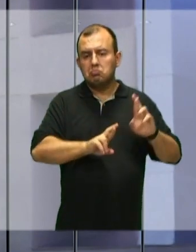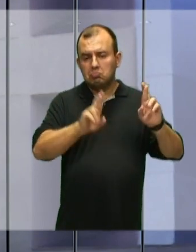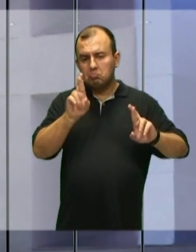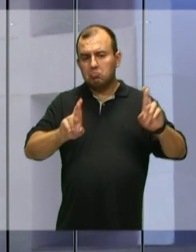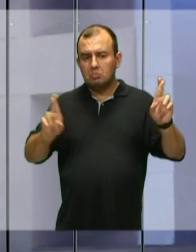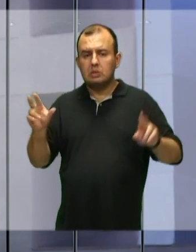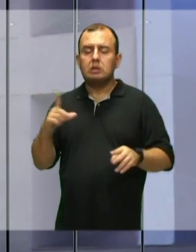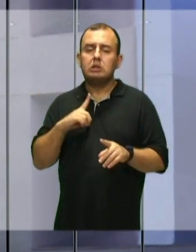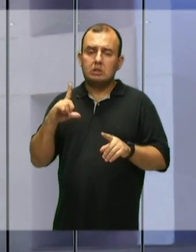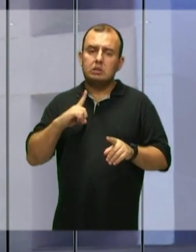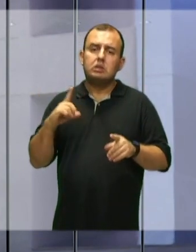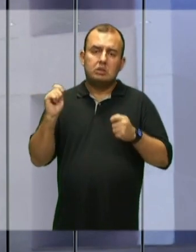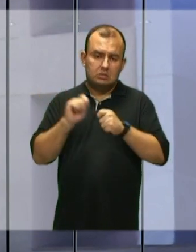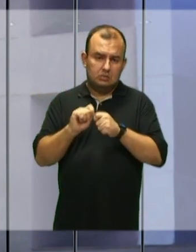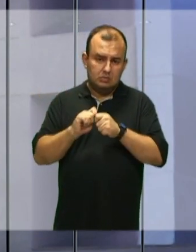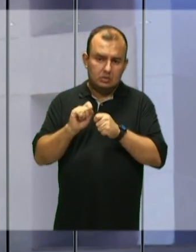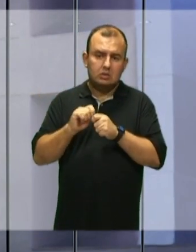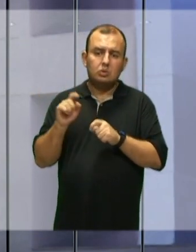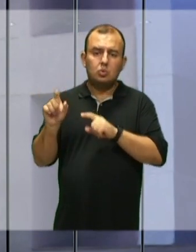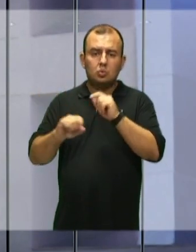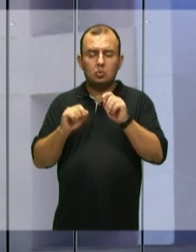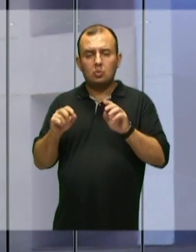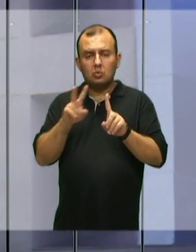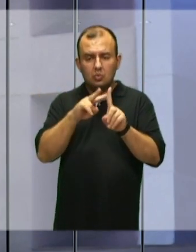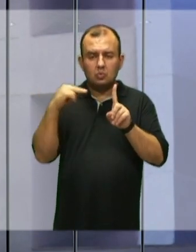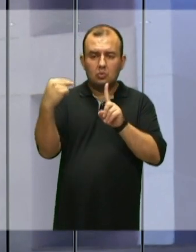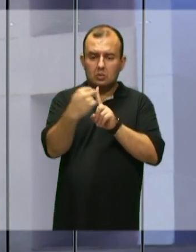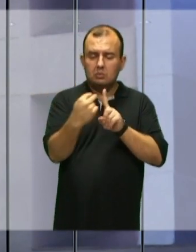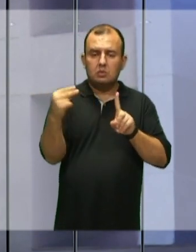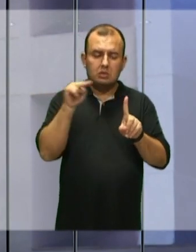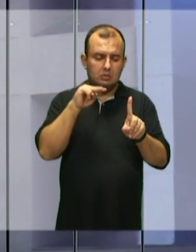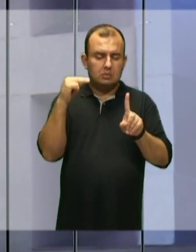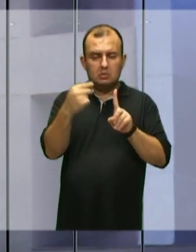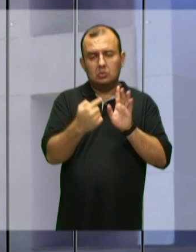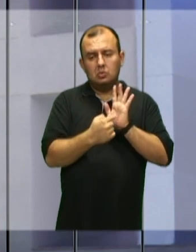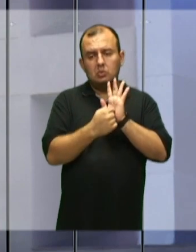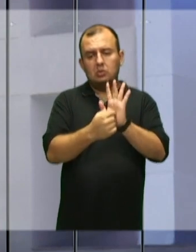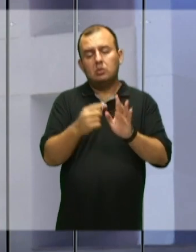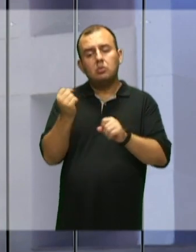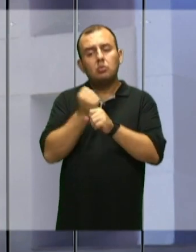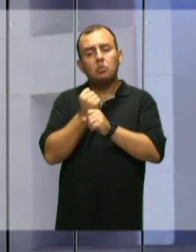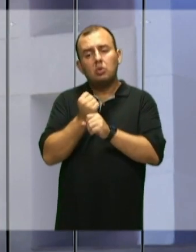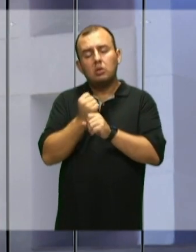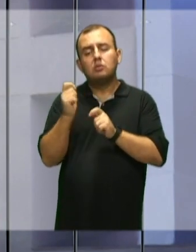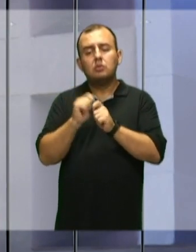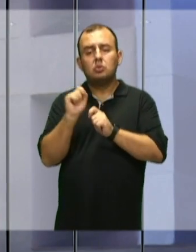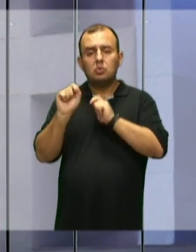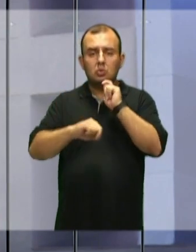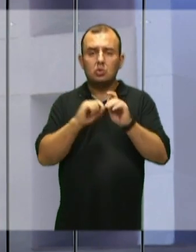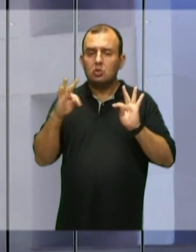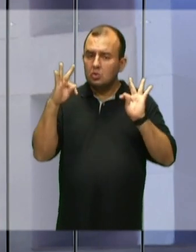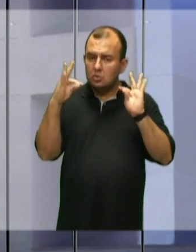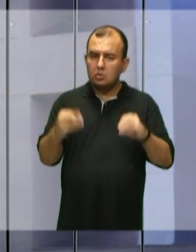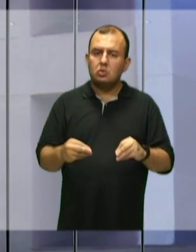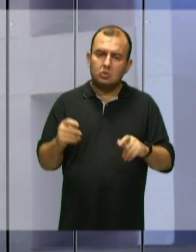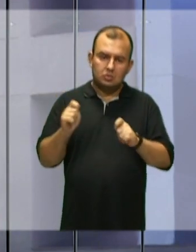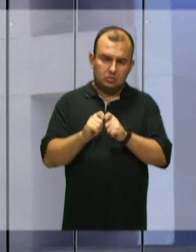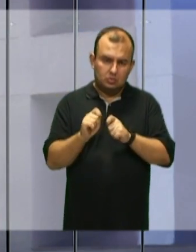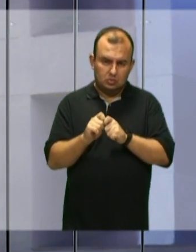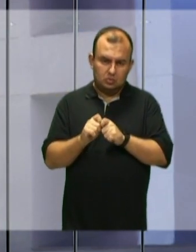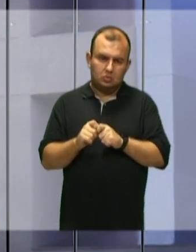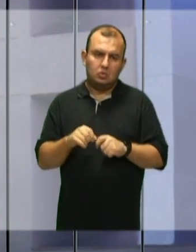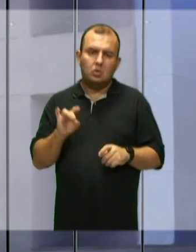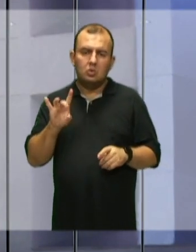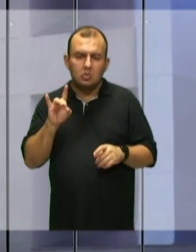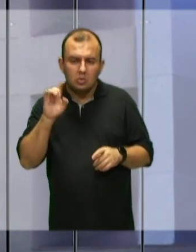tê que sim que fazer eh também a transparência do seu mandato o que fez durante os anos e talvez se todos tivessem feitos não falo